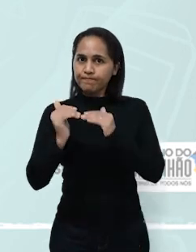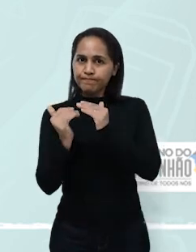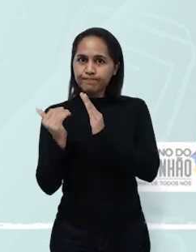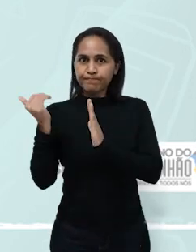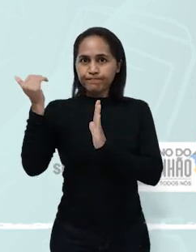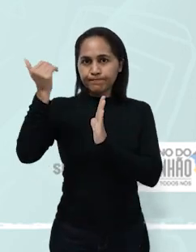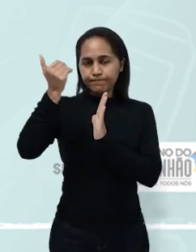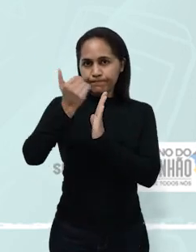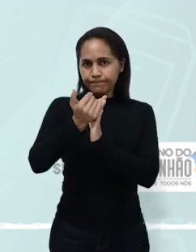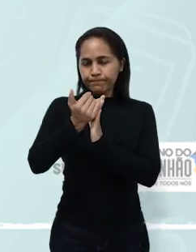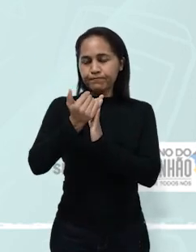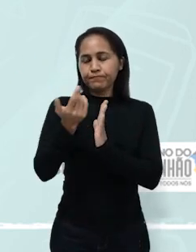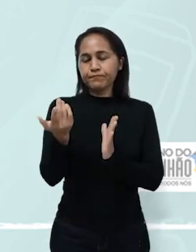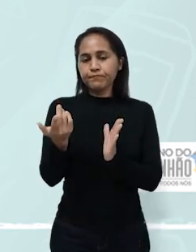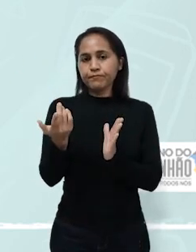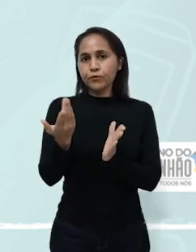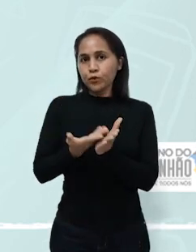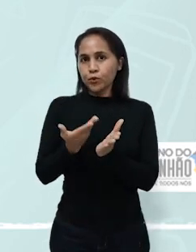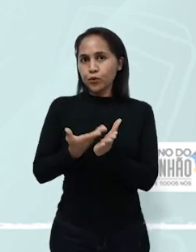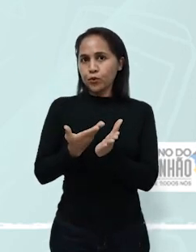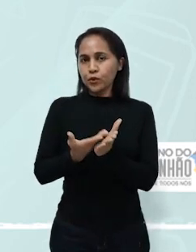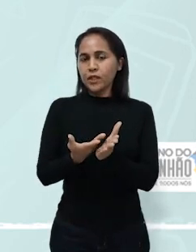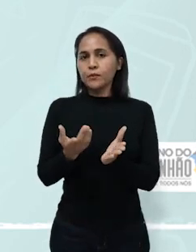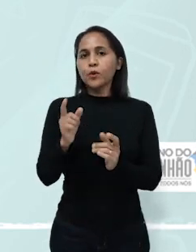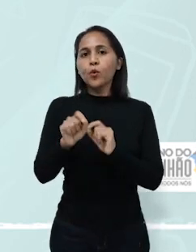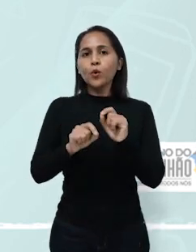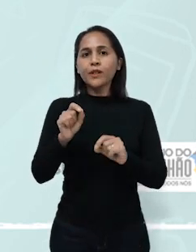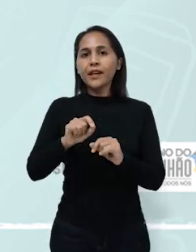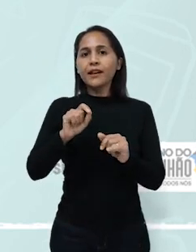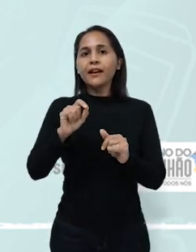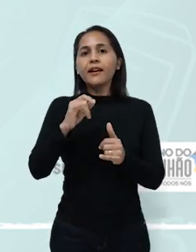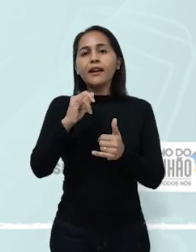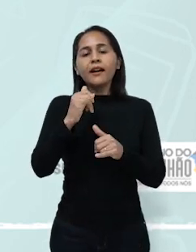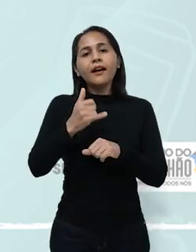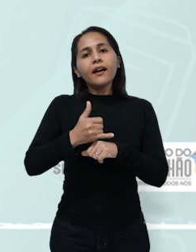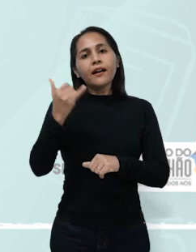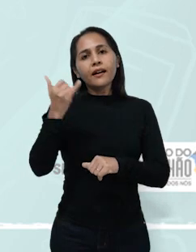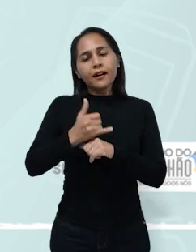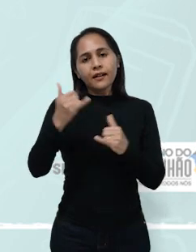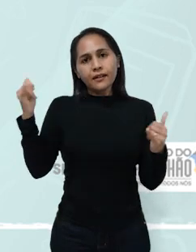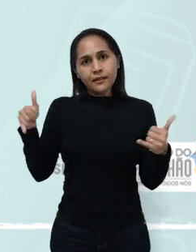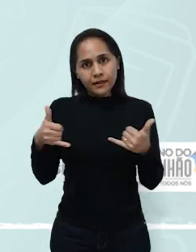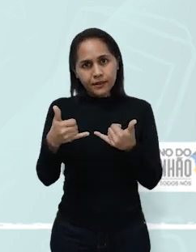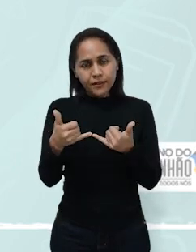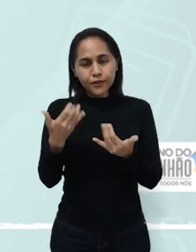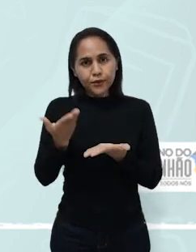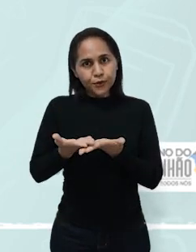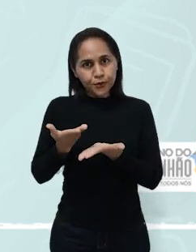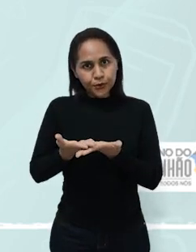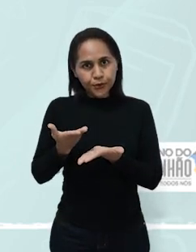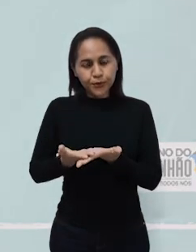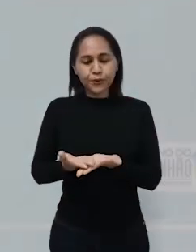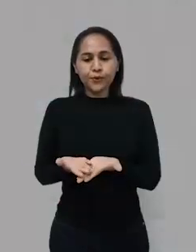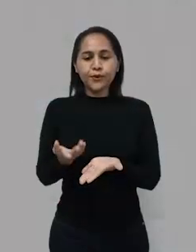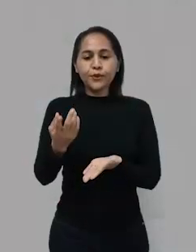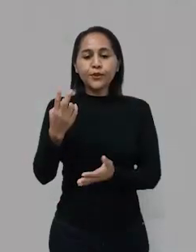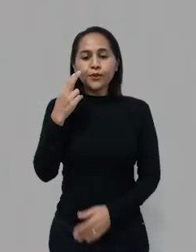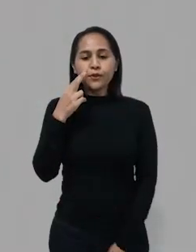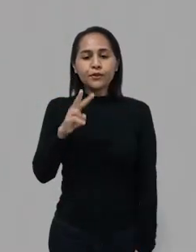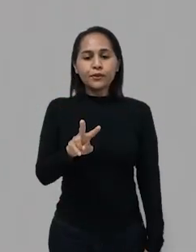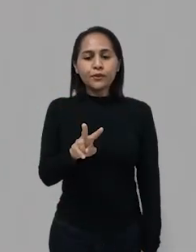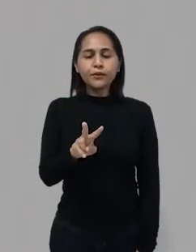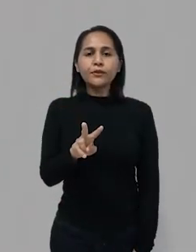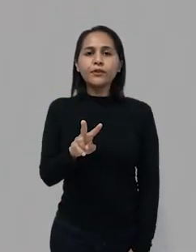já estudamos as ligações químicas. Então, existem as ligações polares, onde nós temos um elemento